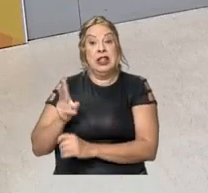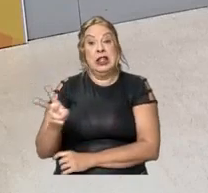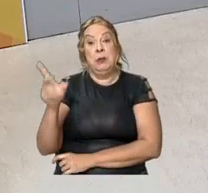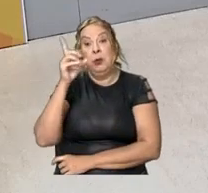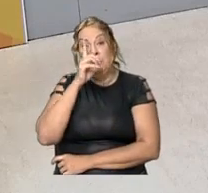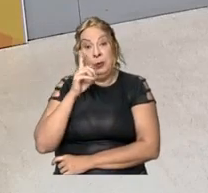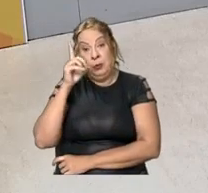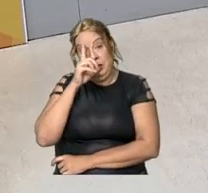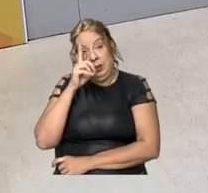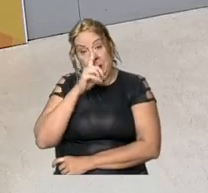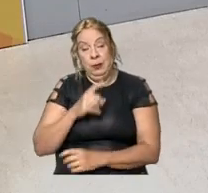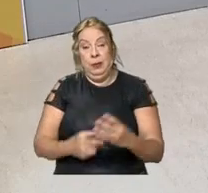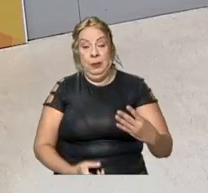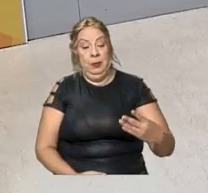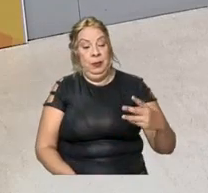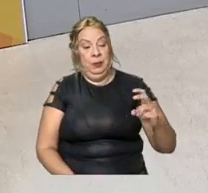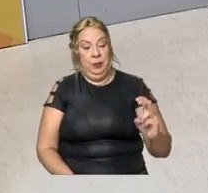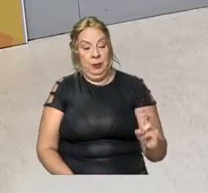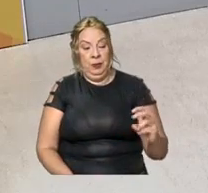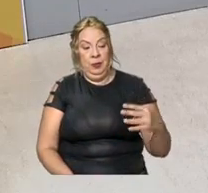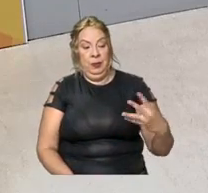45, 45.